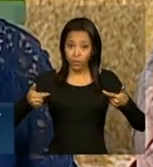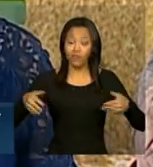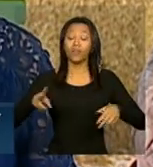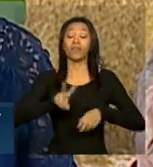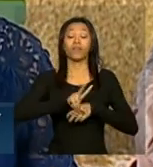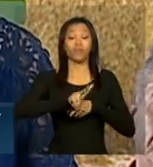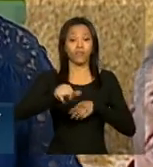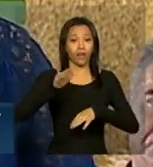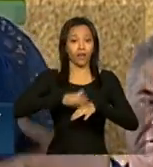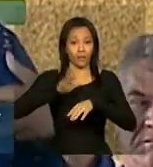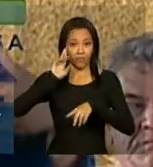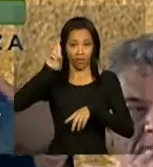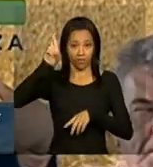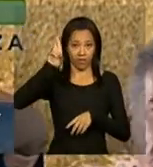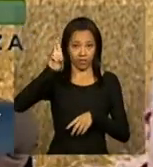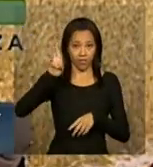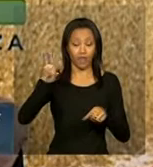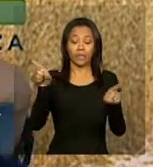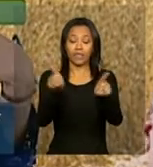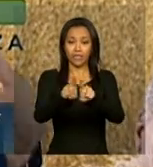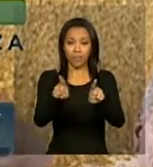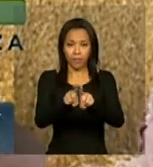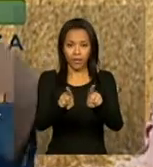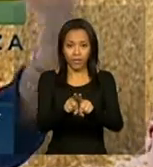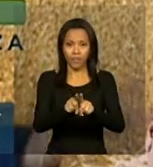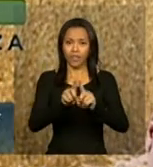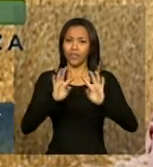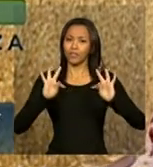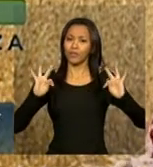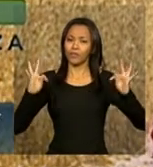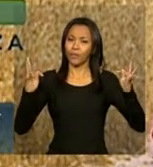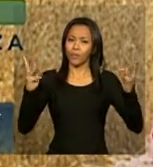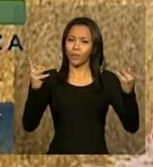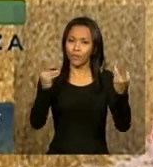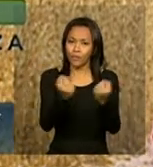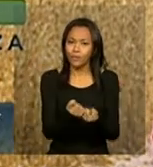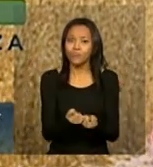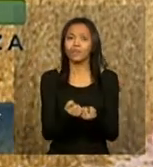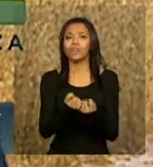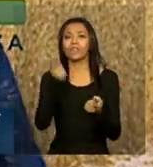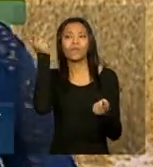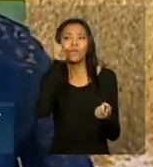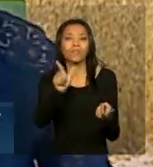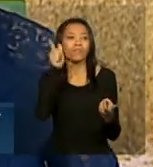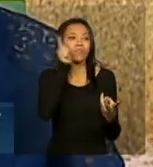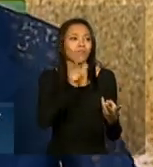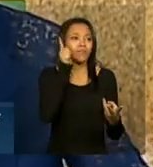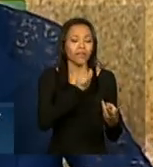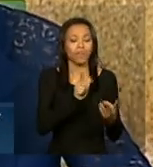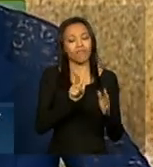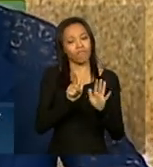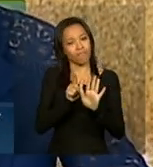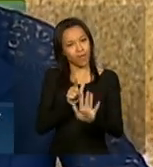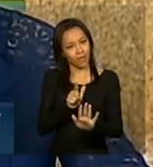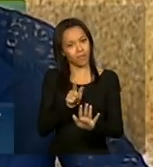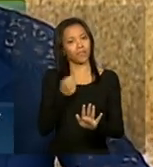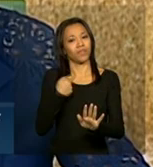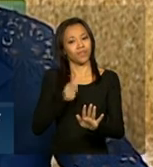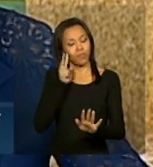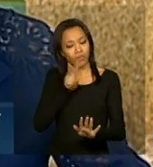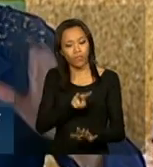apresentar necessariamente. E também todos os ganhos que muitas vezes ocorrem. Mas a gente tem de olhar o